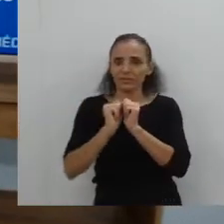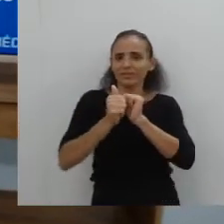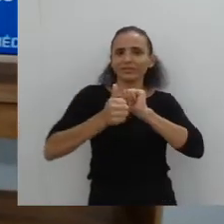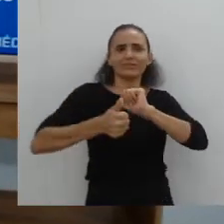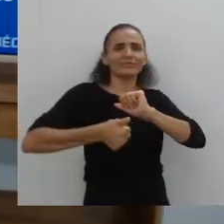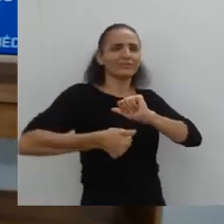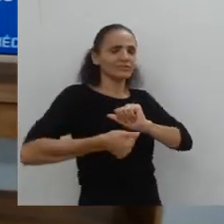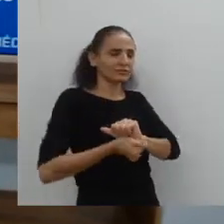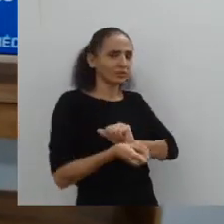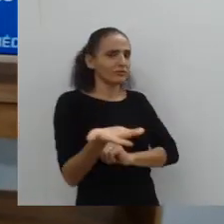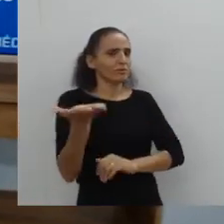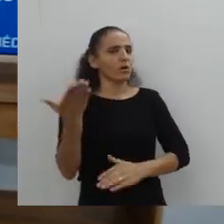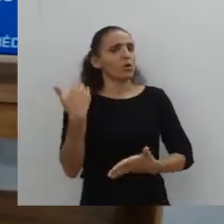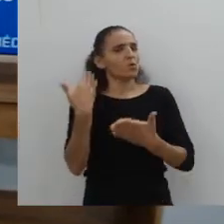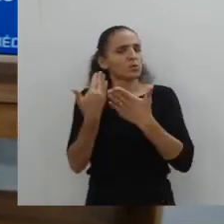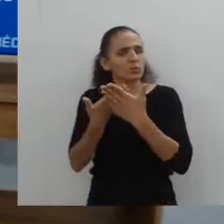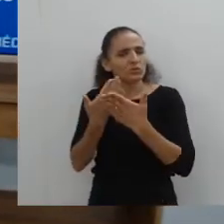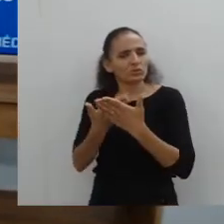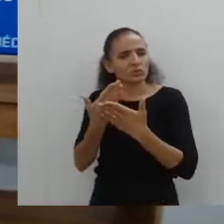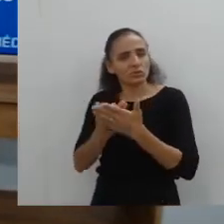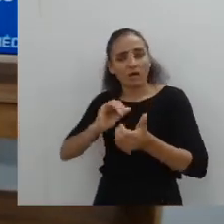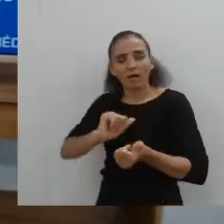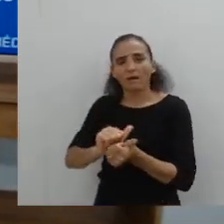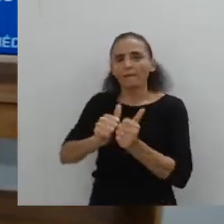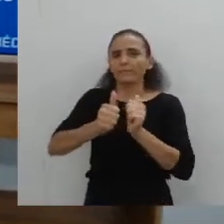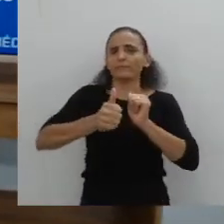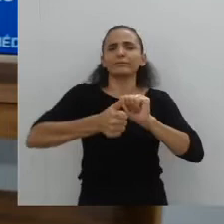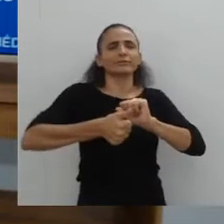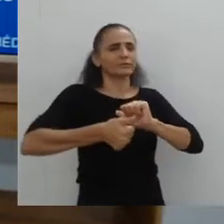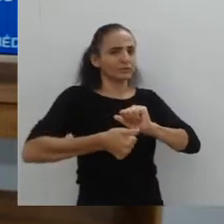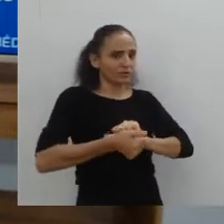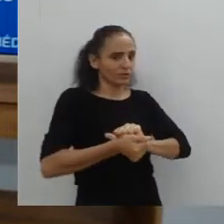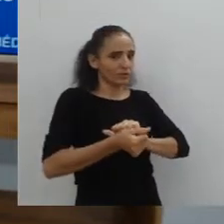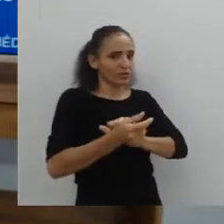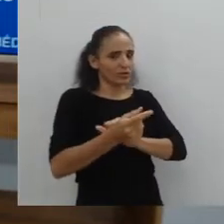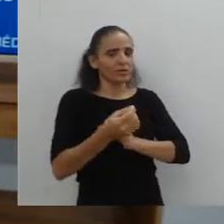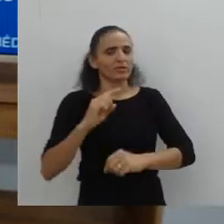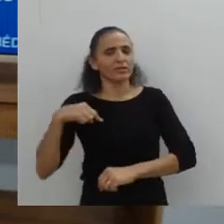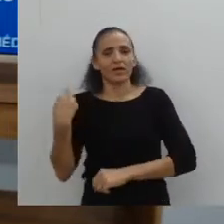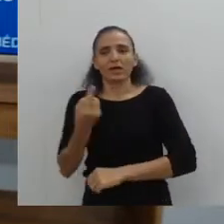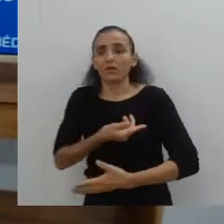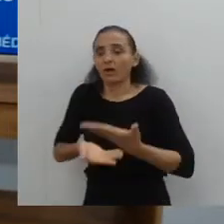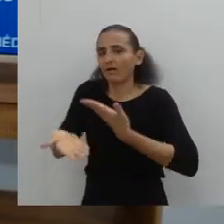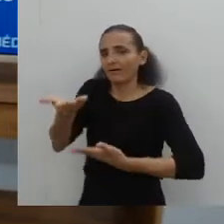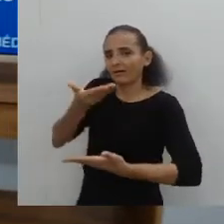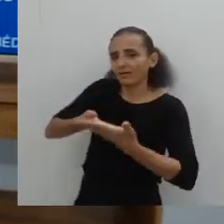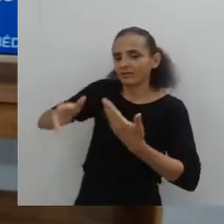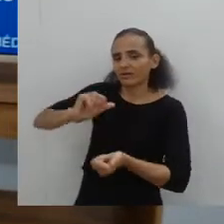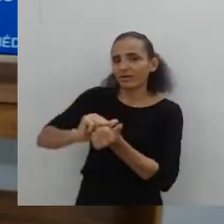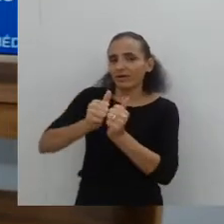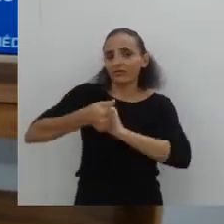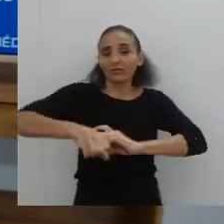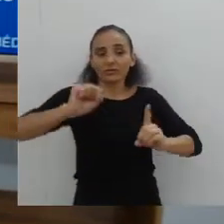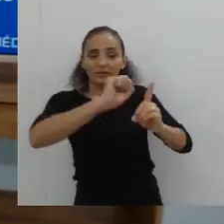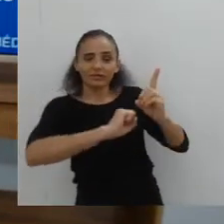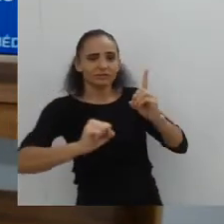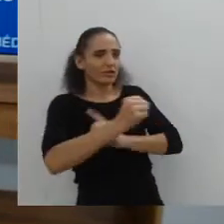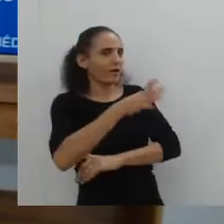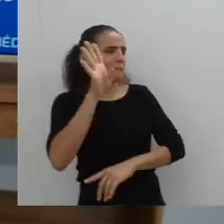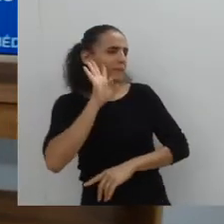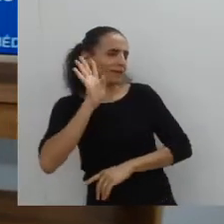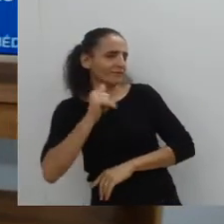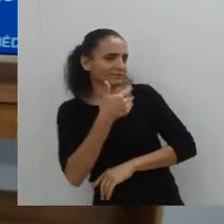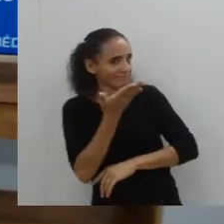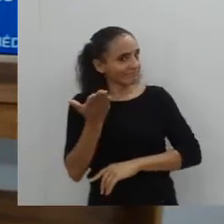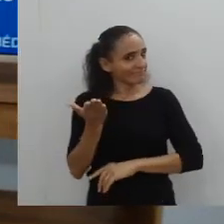algumas reflexões sobre o jogo, e os aspectos que estão ali relacionados ao jogo na nossa sociedade. Beleza? Então